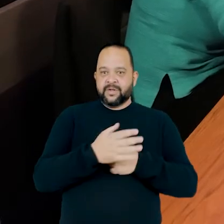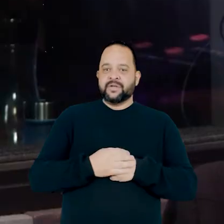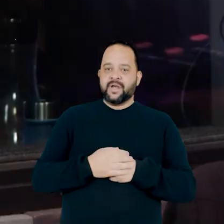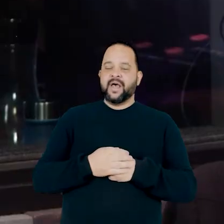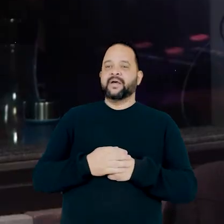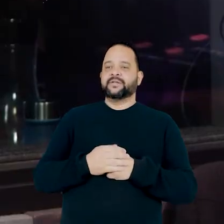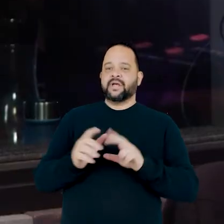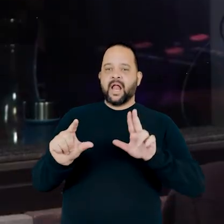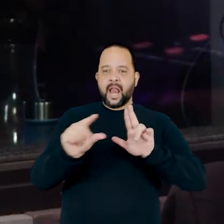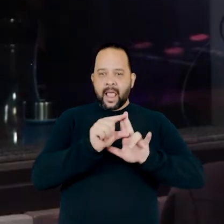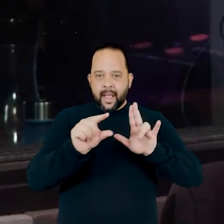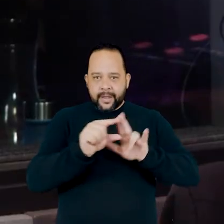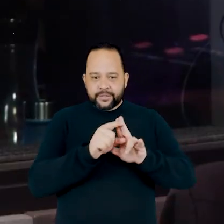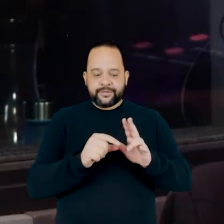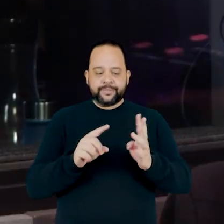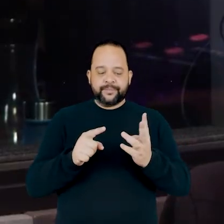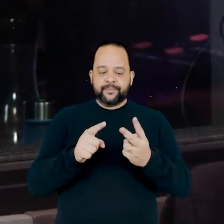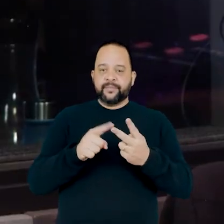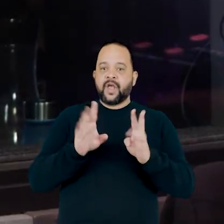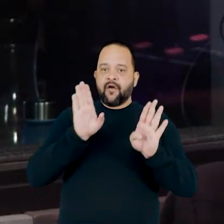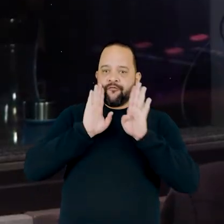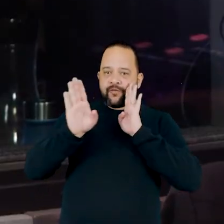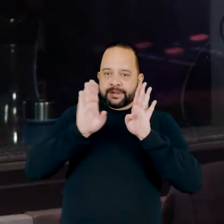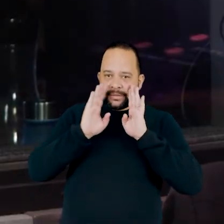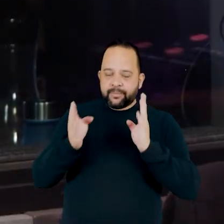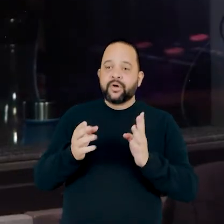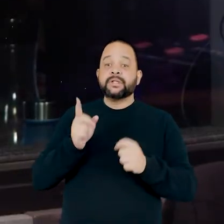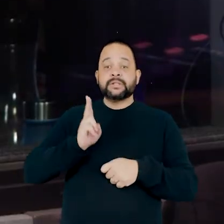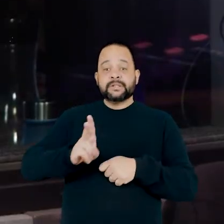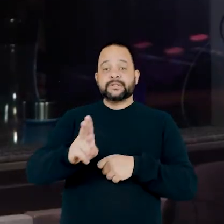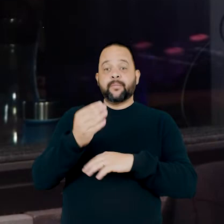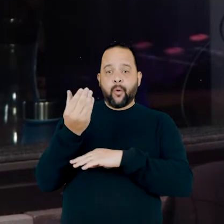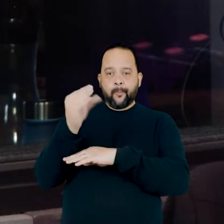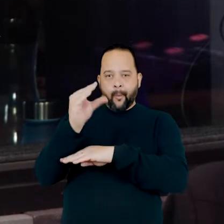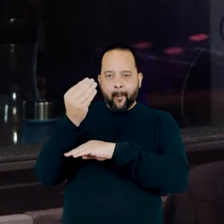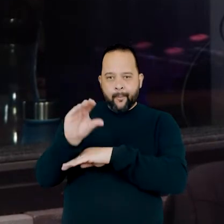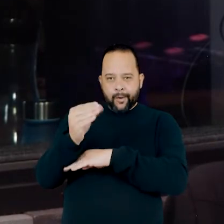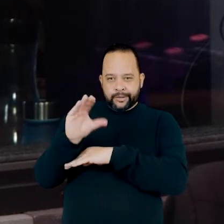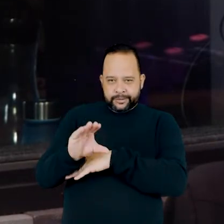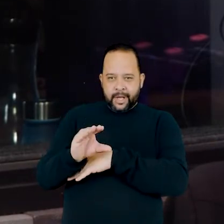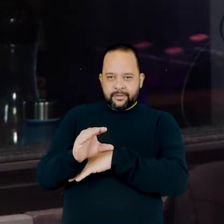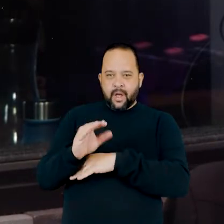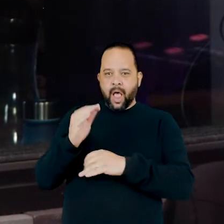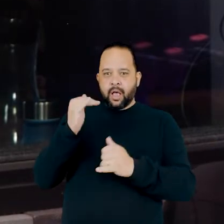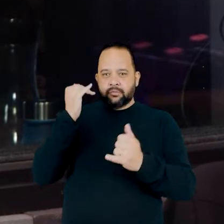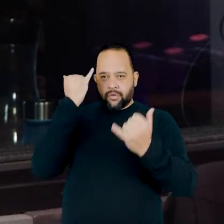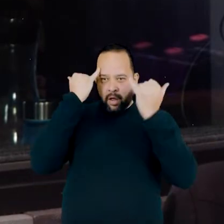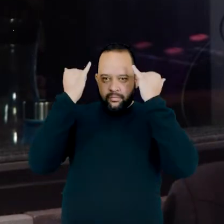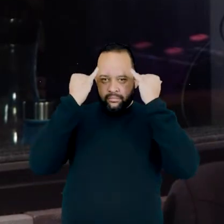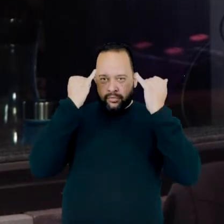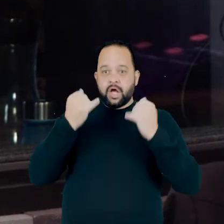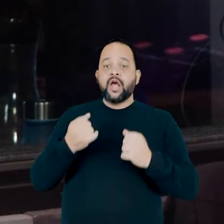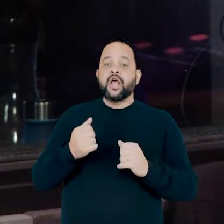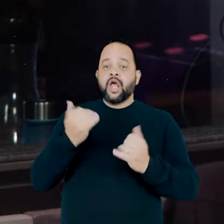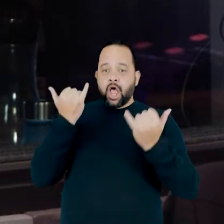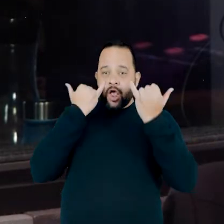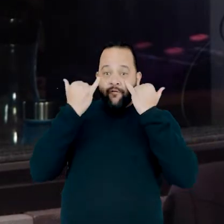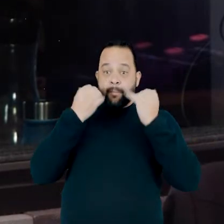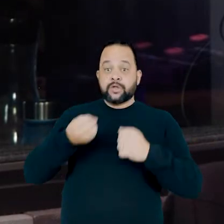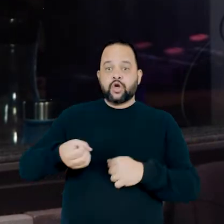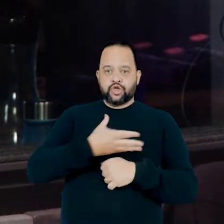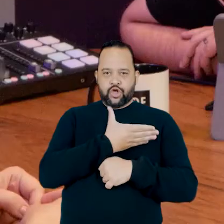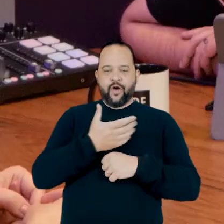LinkedIn, Facebook, né? A gente sempre tá postando as novidades ali. Então, podem esperar bastante coisa aí.